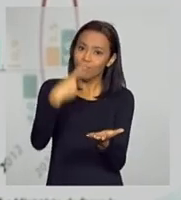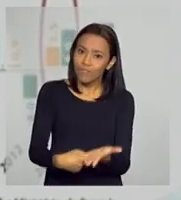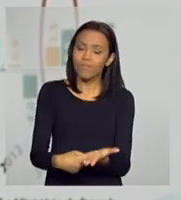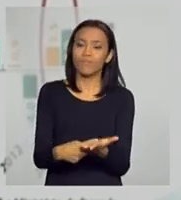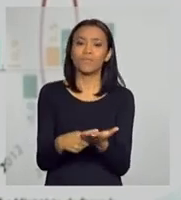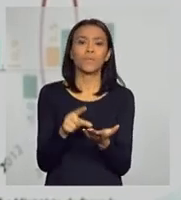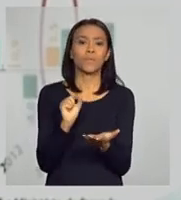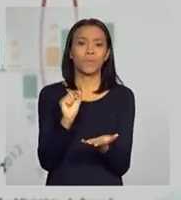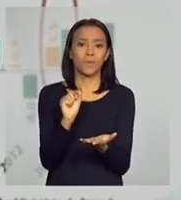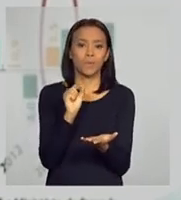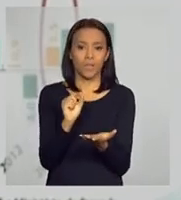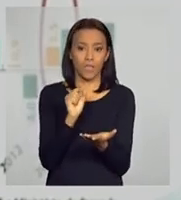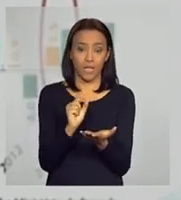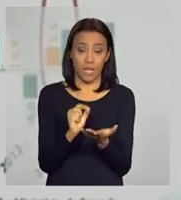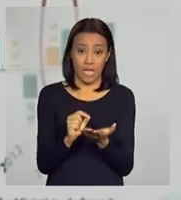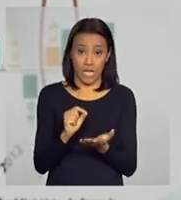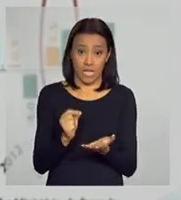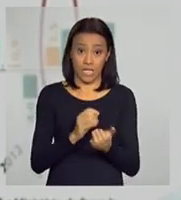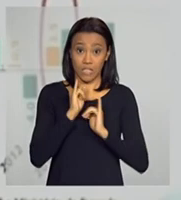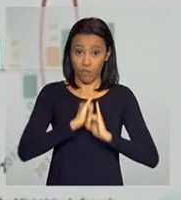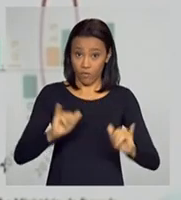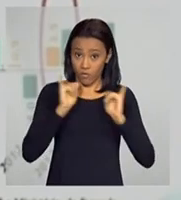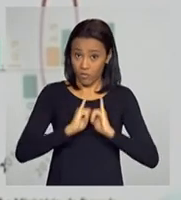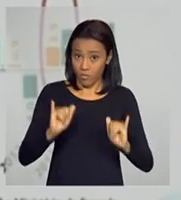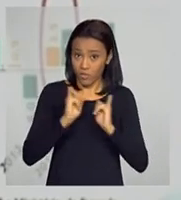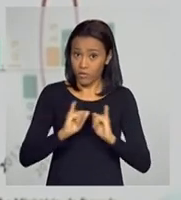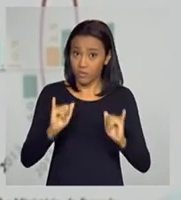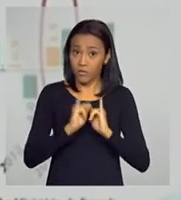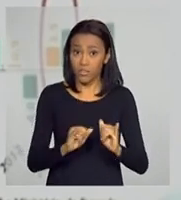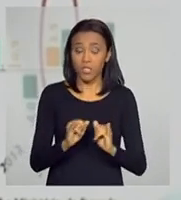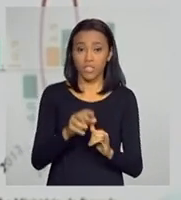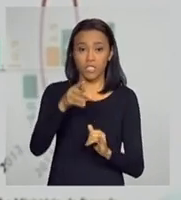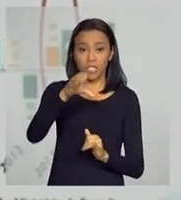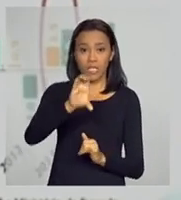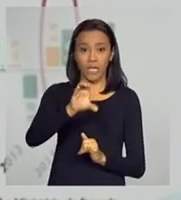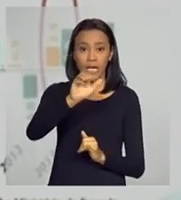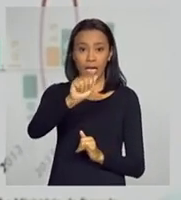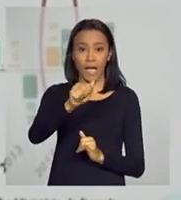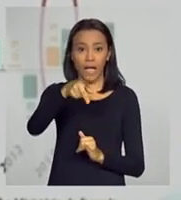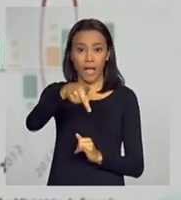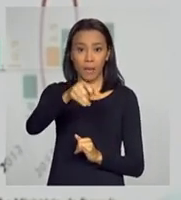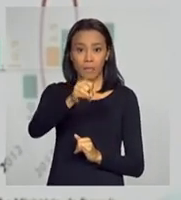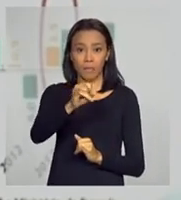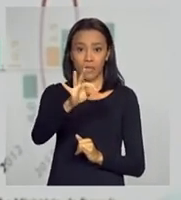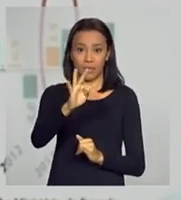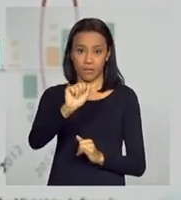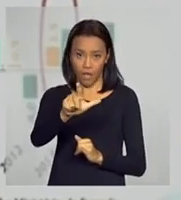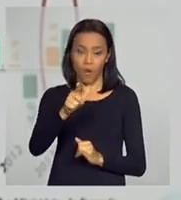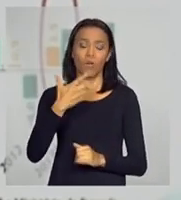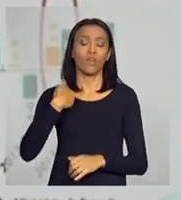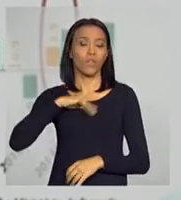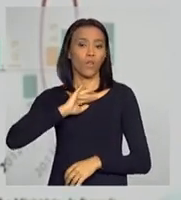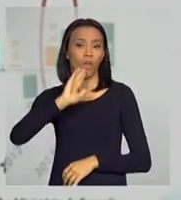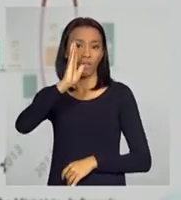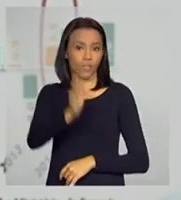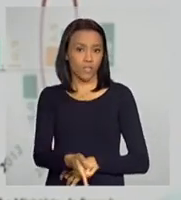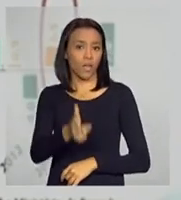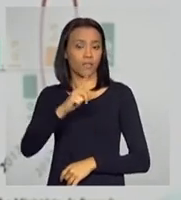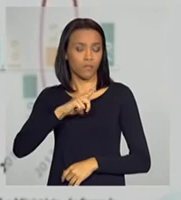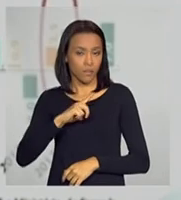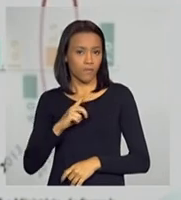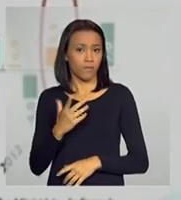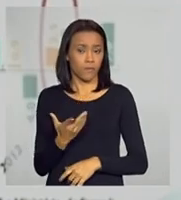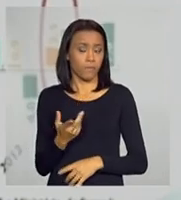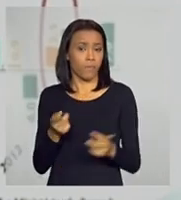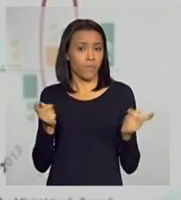de Formação bruta de capital é que nós já possuímos portanto é muito